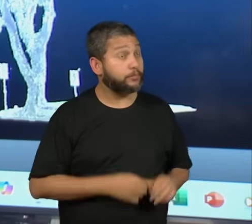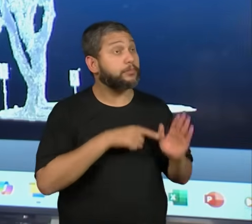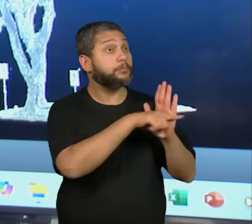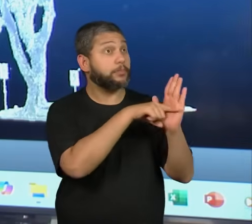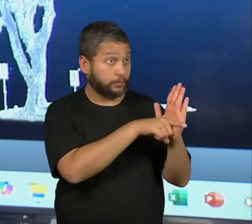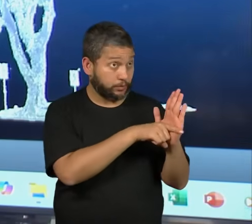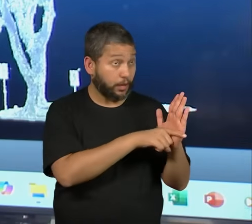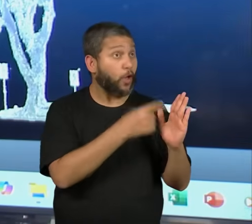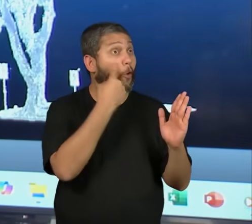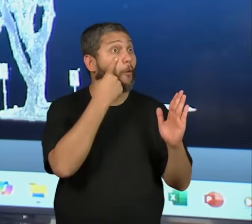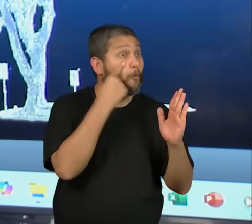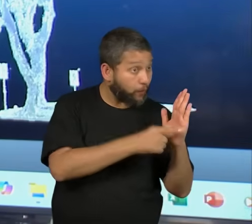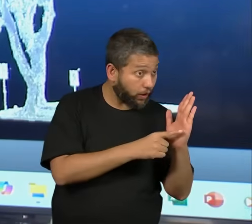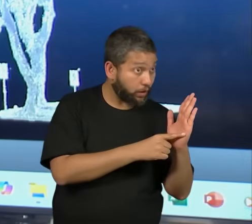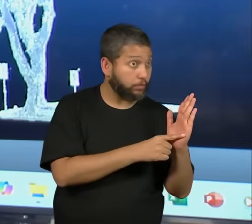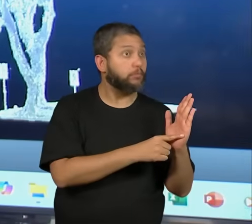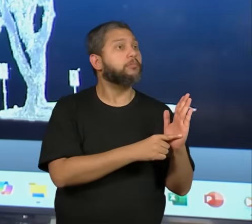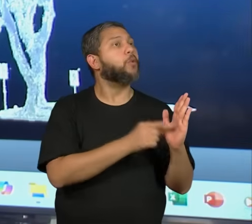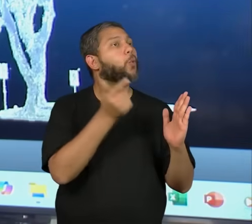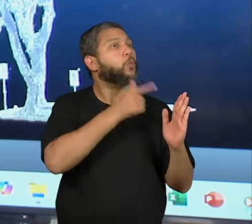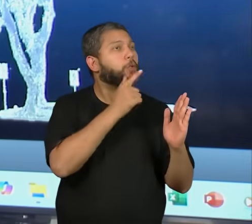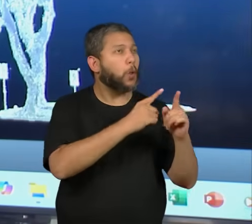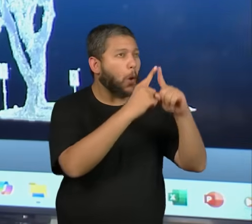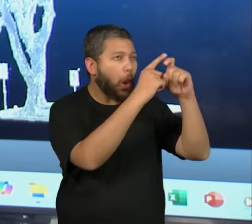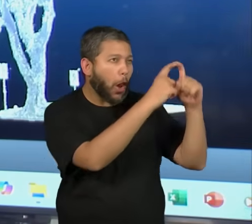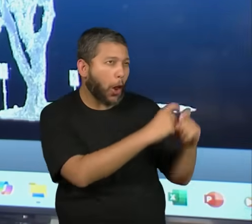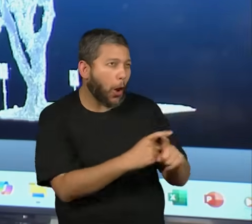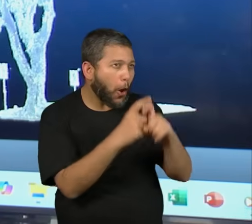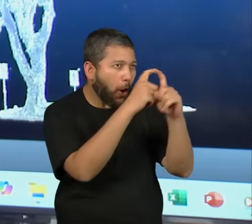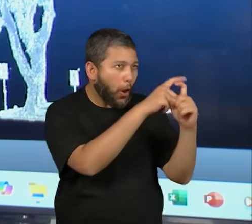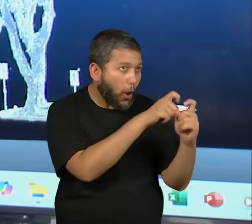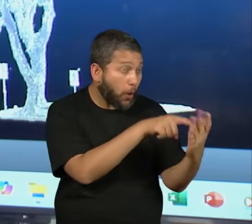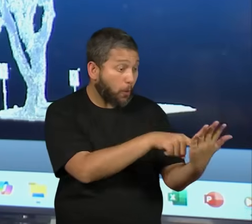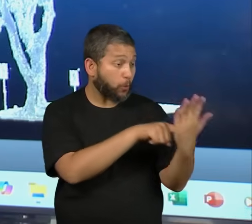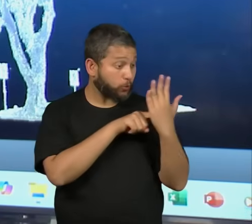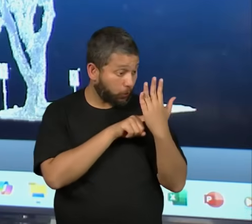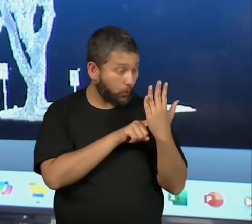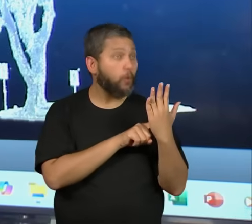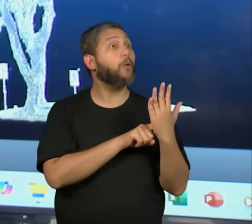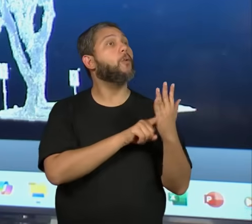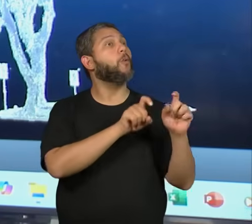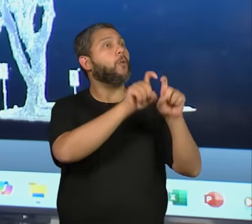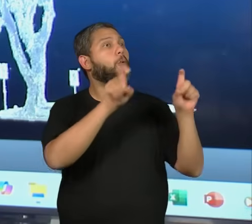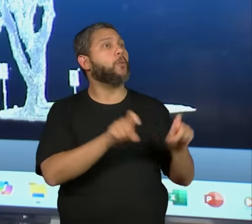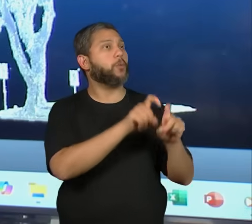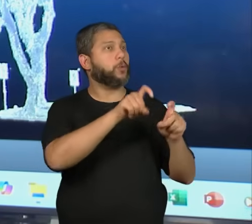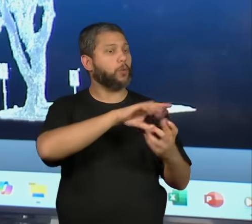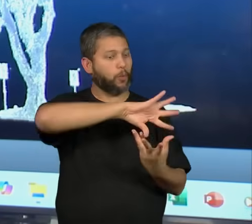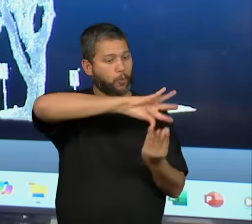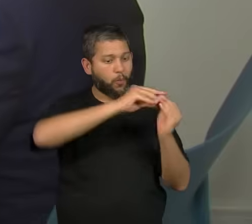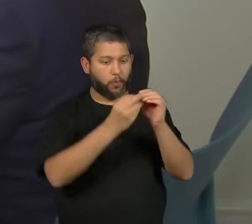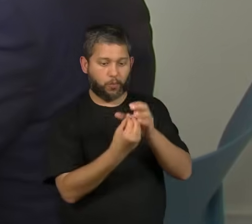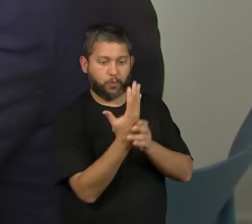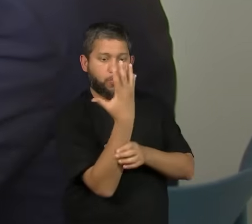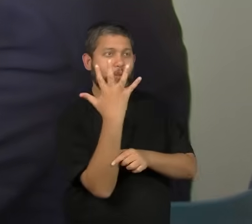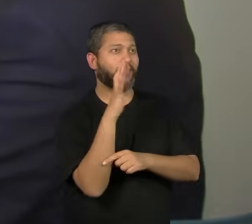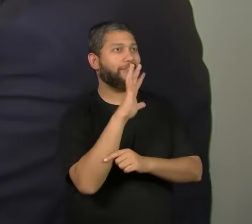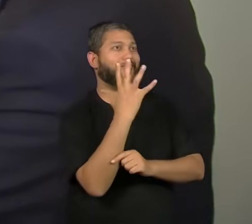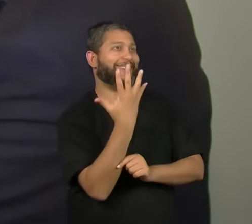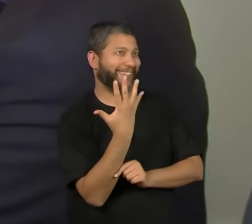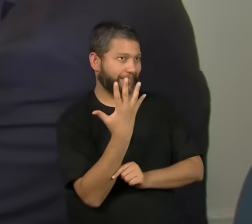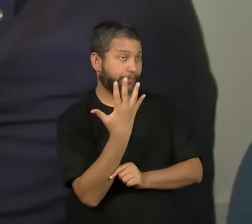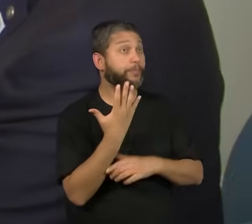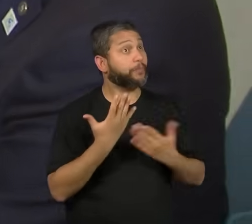que converter esses milhões de pontos que o laser nos dá para um modelo computacional que vai ser utilizado no algoritmo. Nós